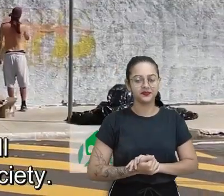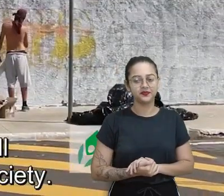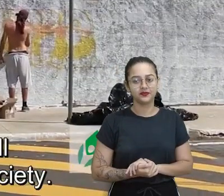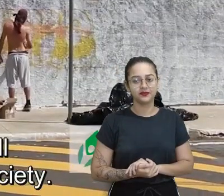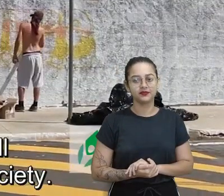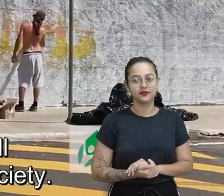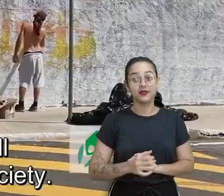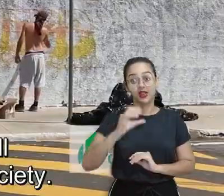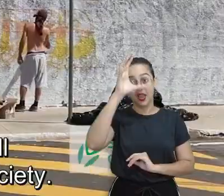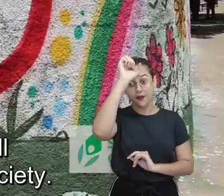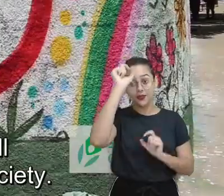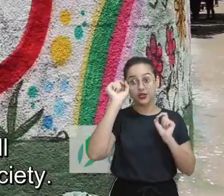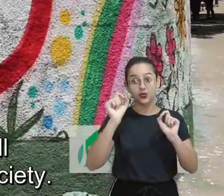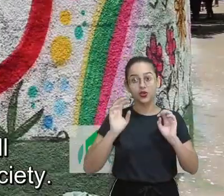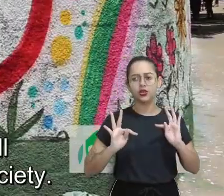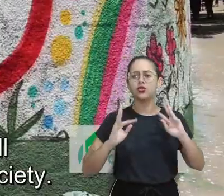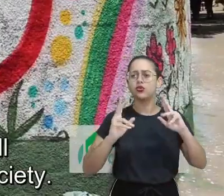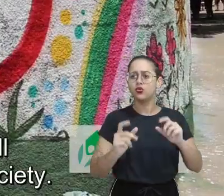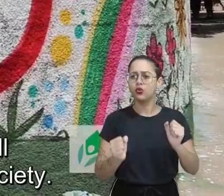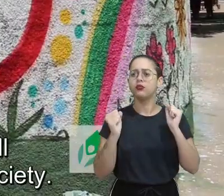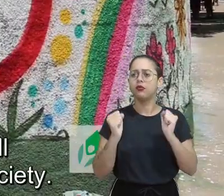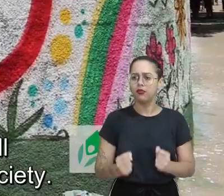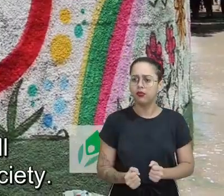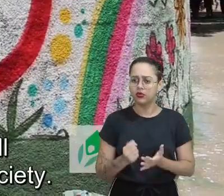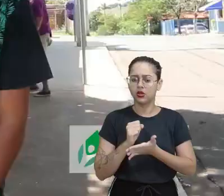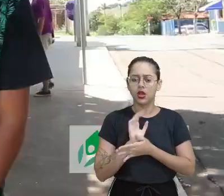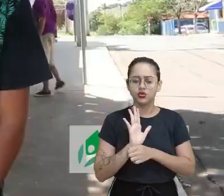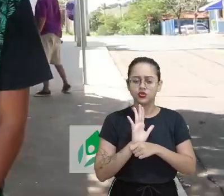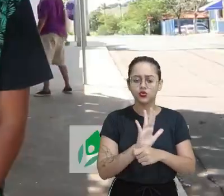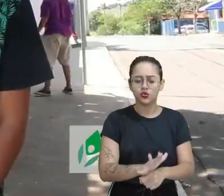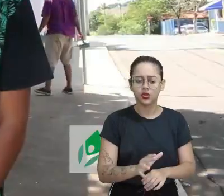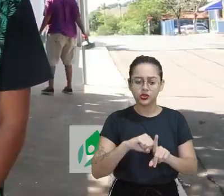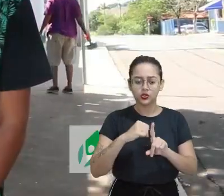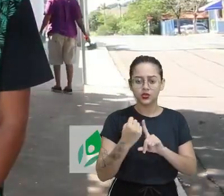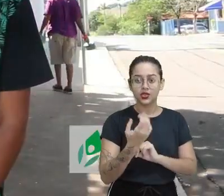Eu aprendi que todos podemos contribuir para ter uma sociedade melhor.